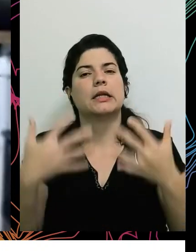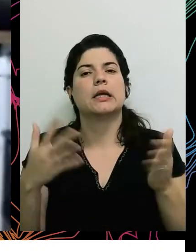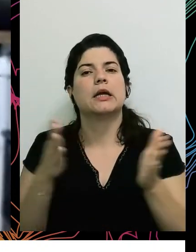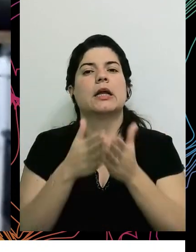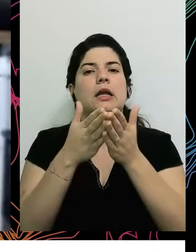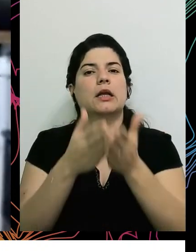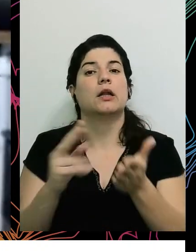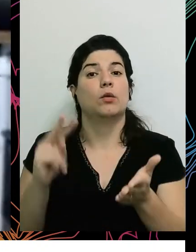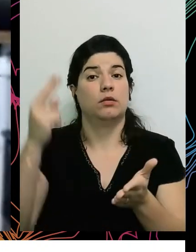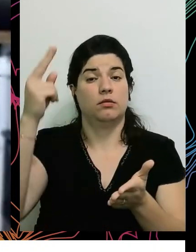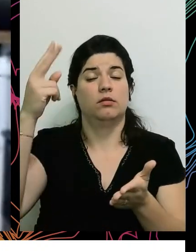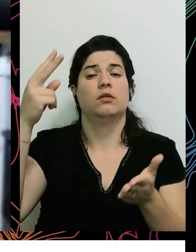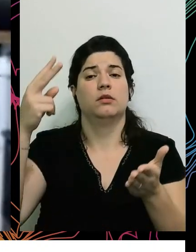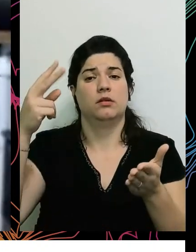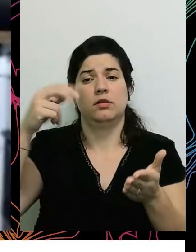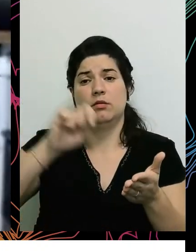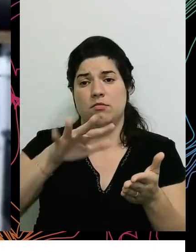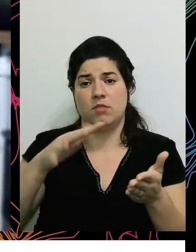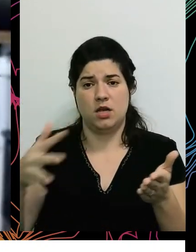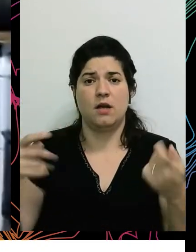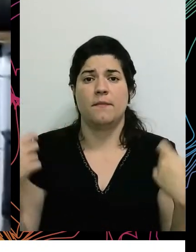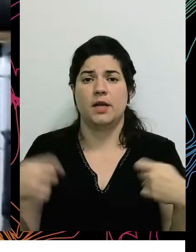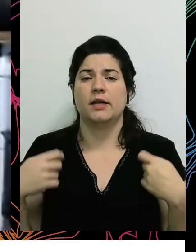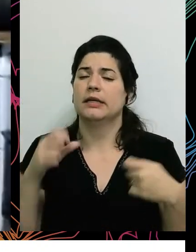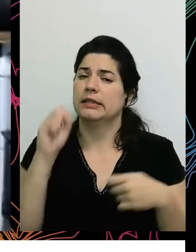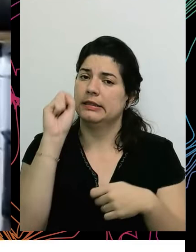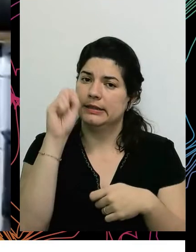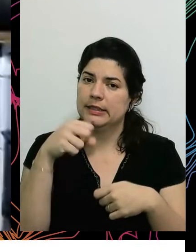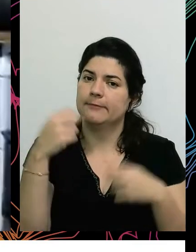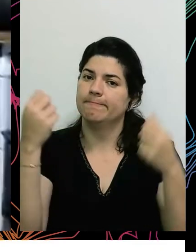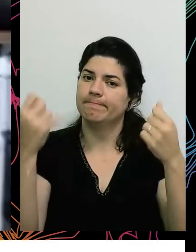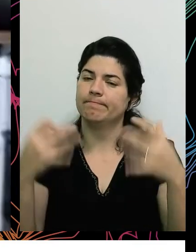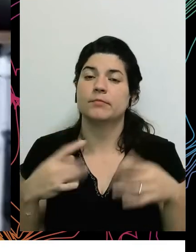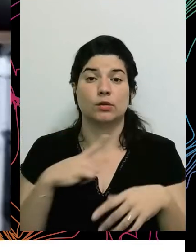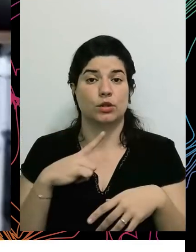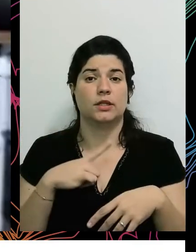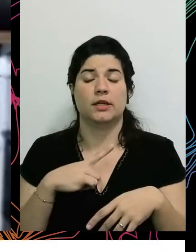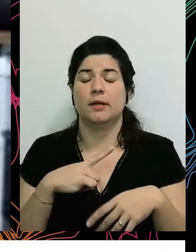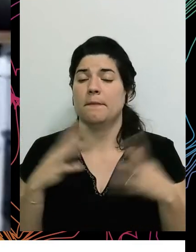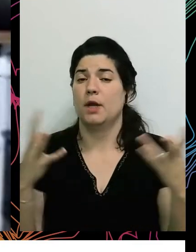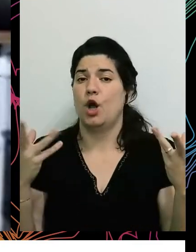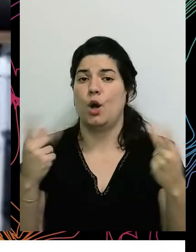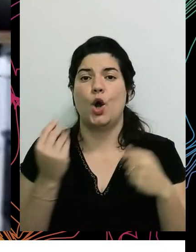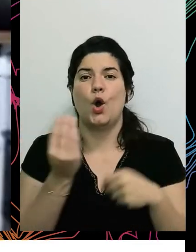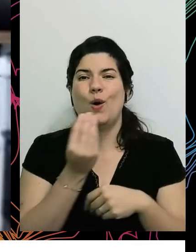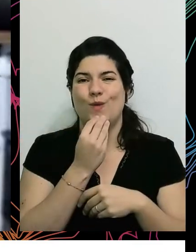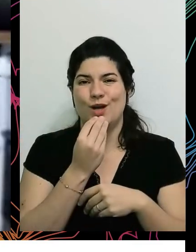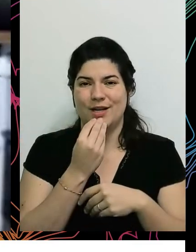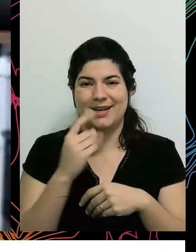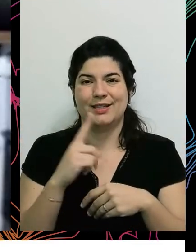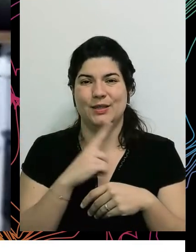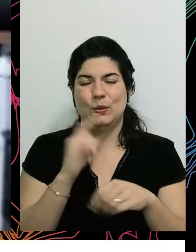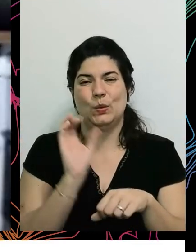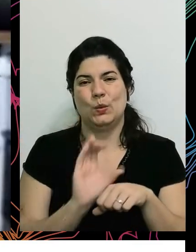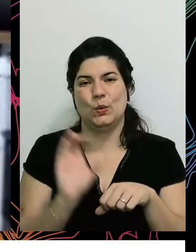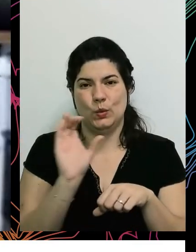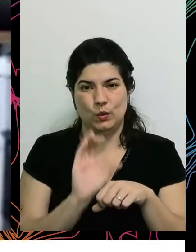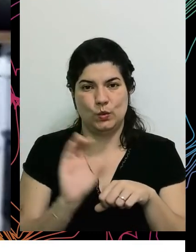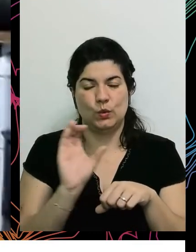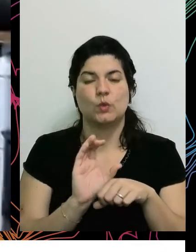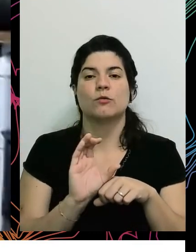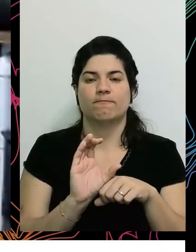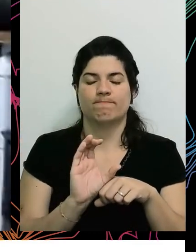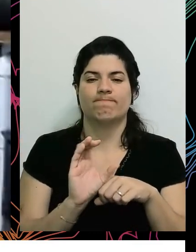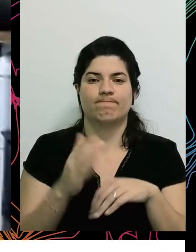sim. Eu inclusive tive uma excelente oportunidade de, na época onde eu estava fazendo o curso de